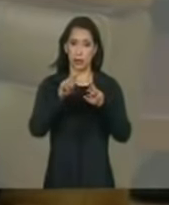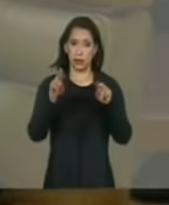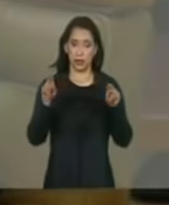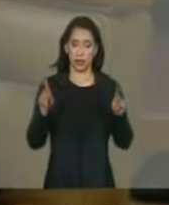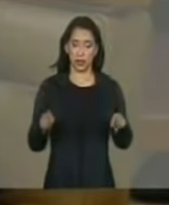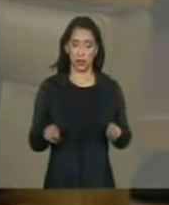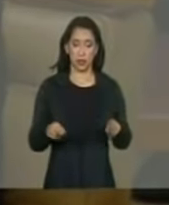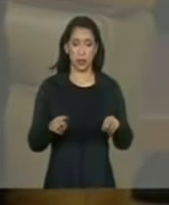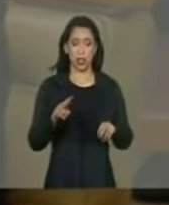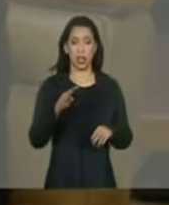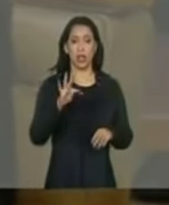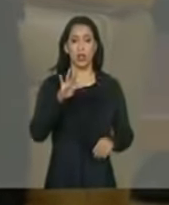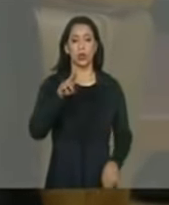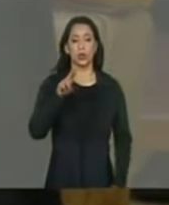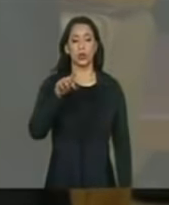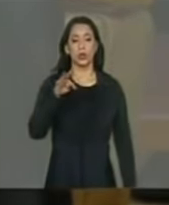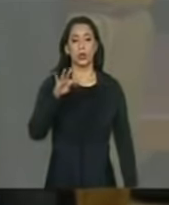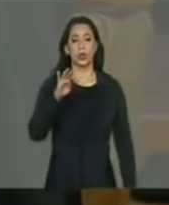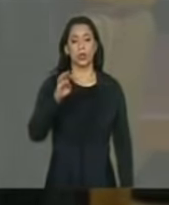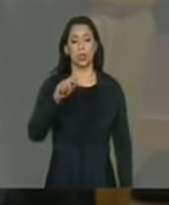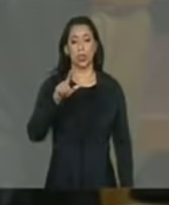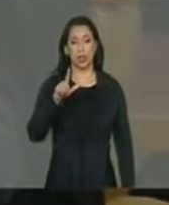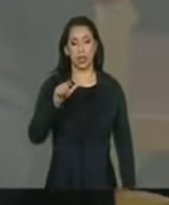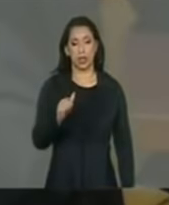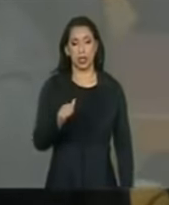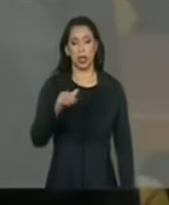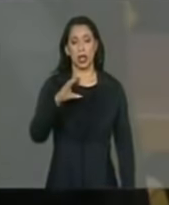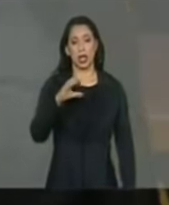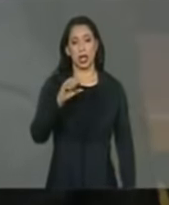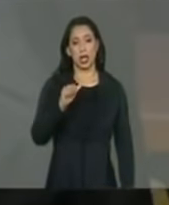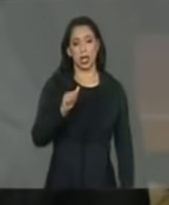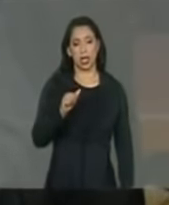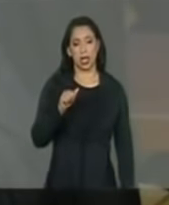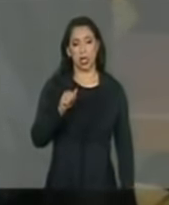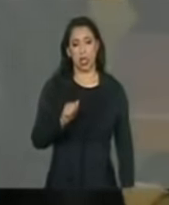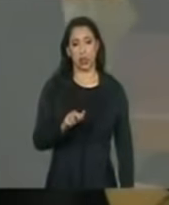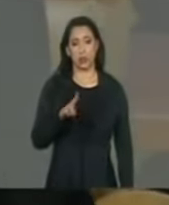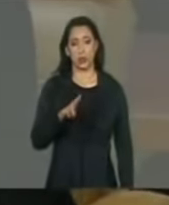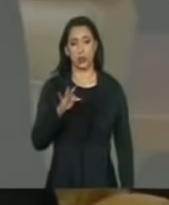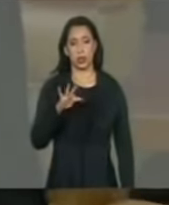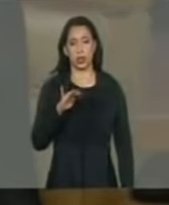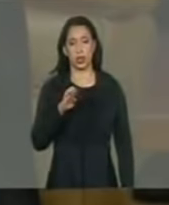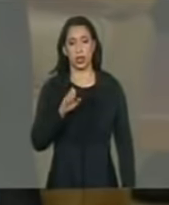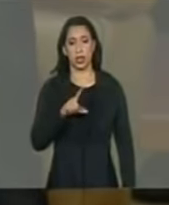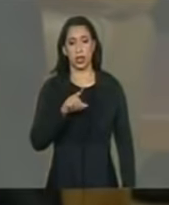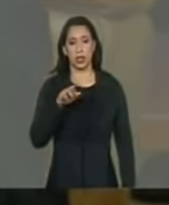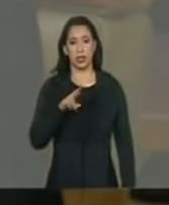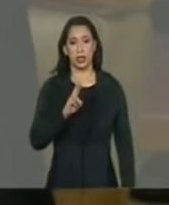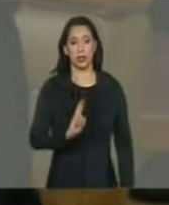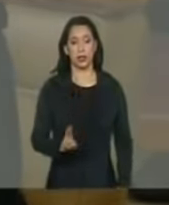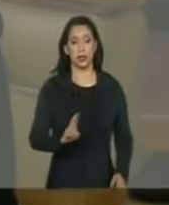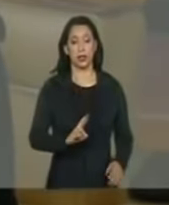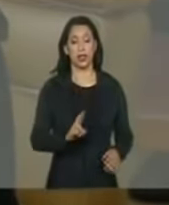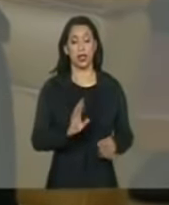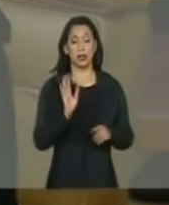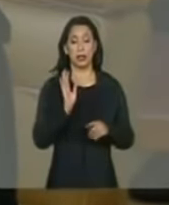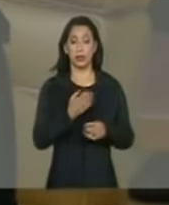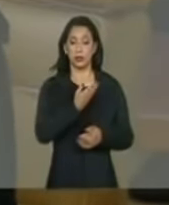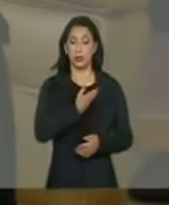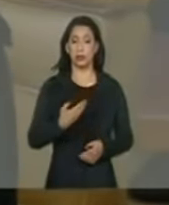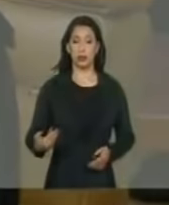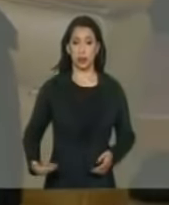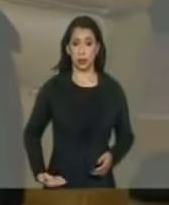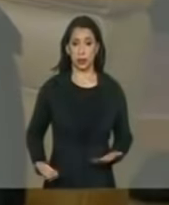cautelar penal que o ordenamento positivo estabelecem favor dos estado a